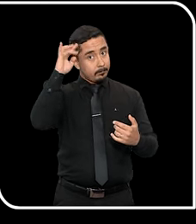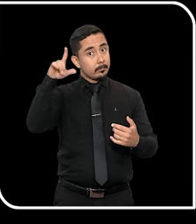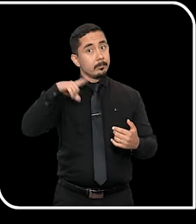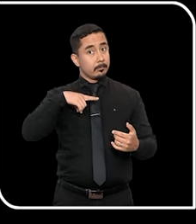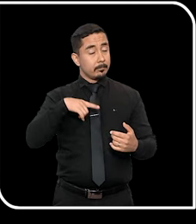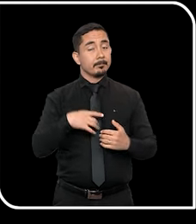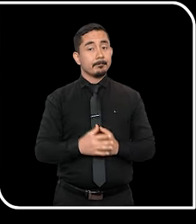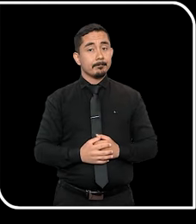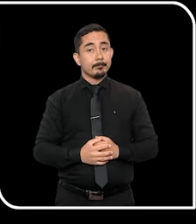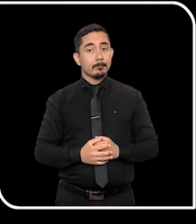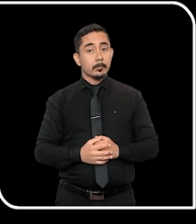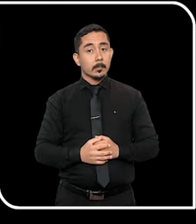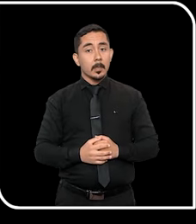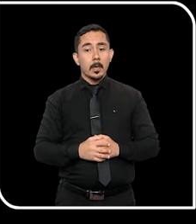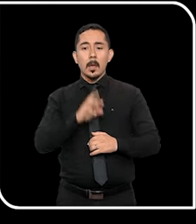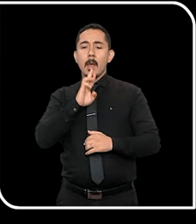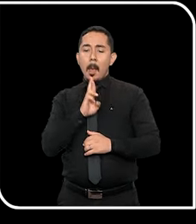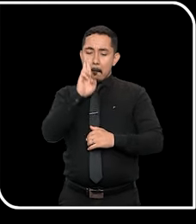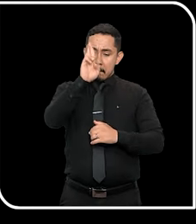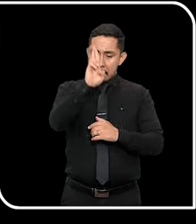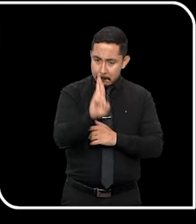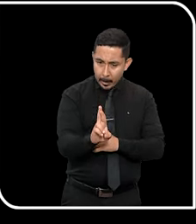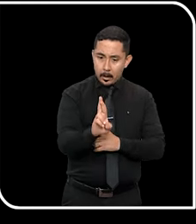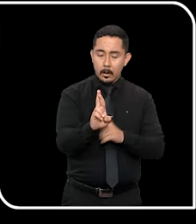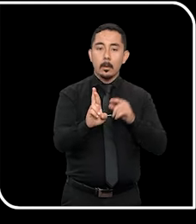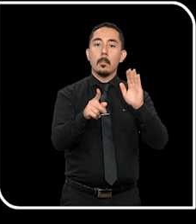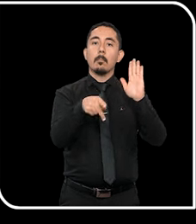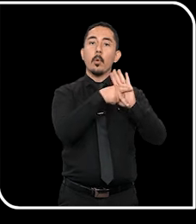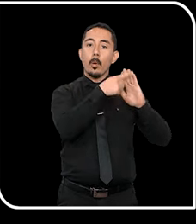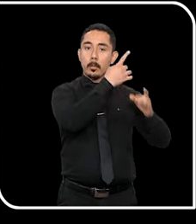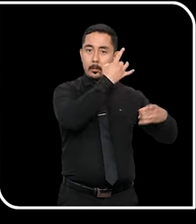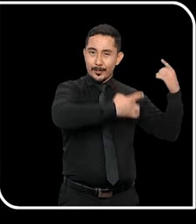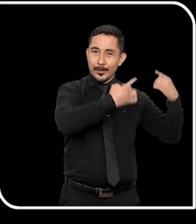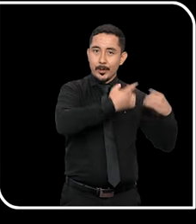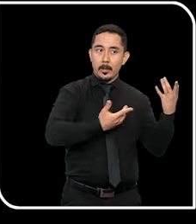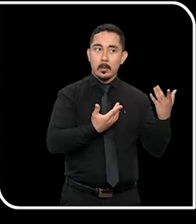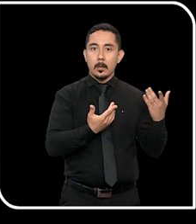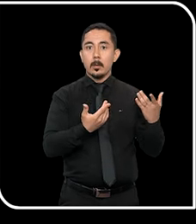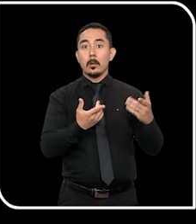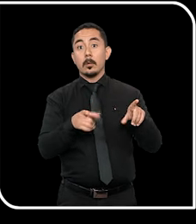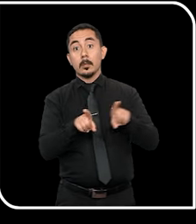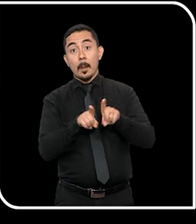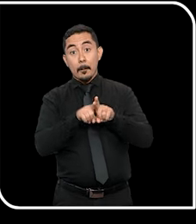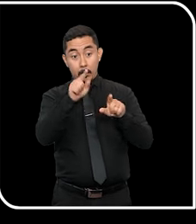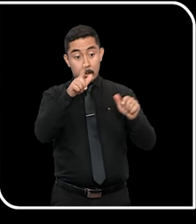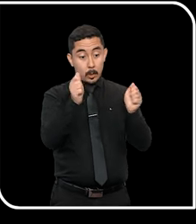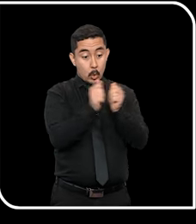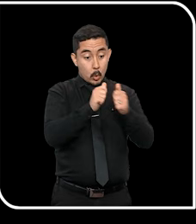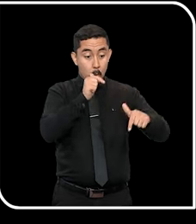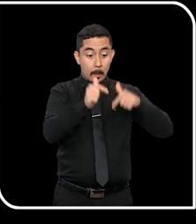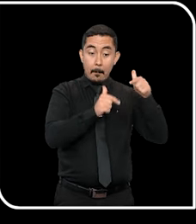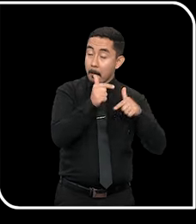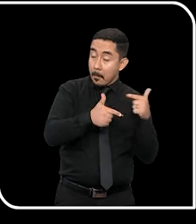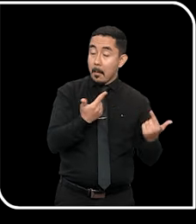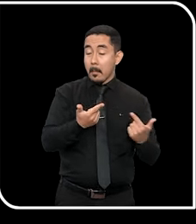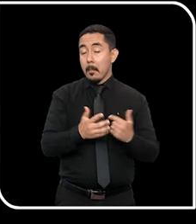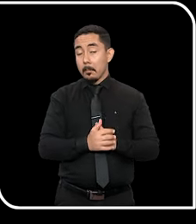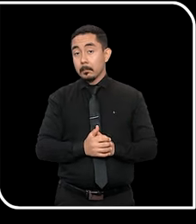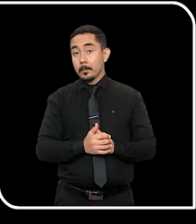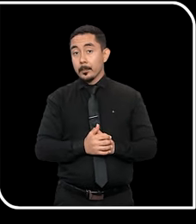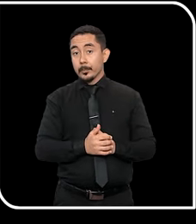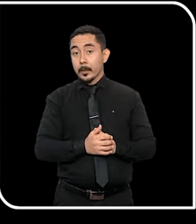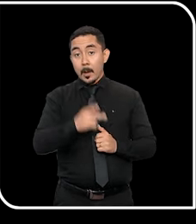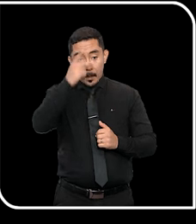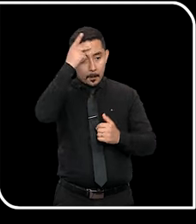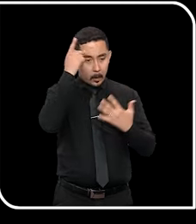Eh quantos representantes políticos isso é legal também quantas pessoas trabalham com vocês eh